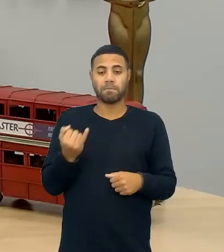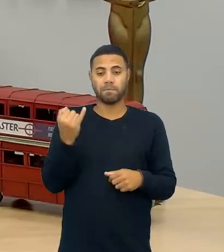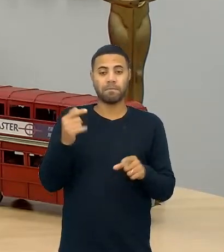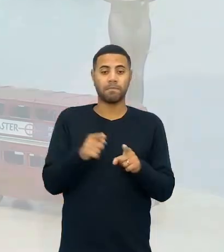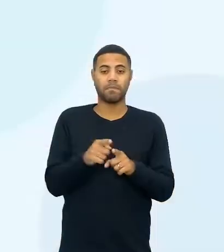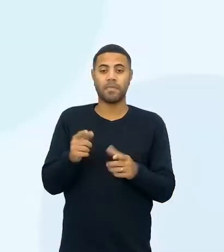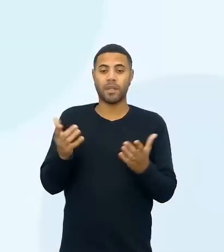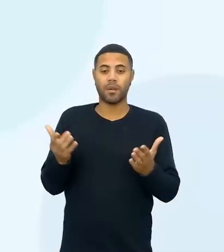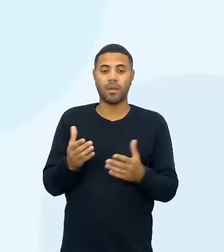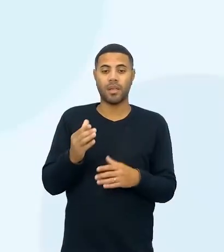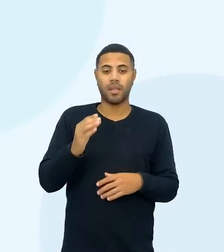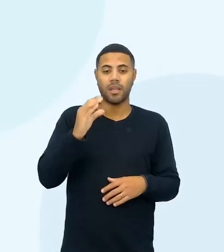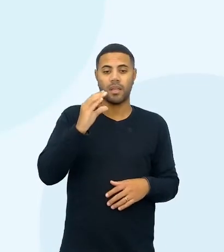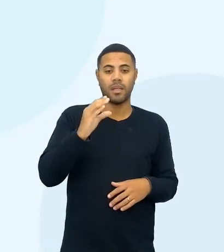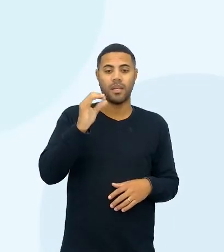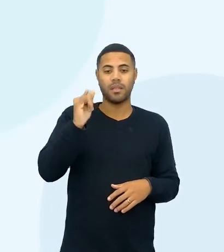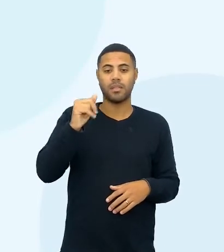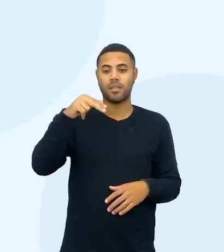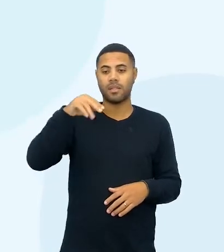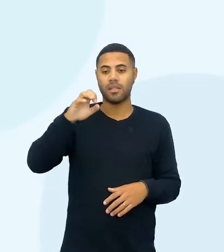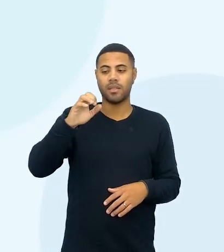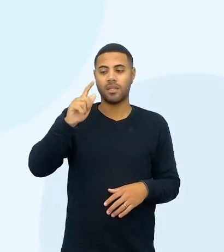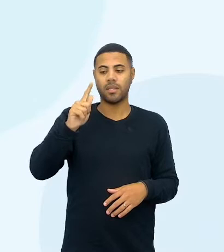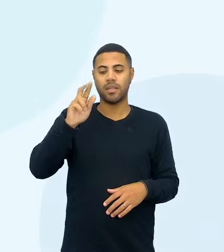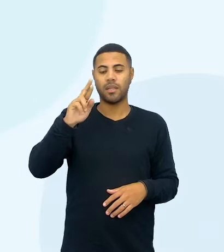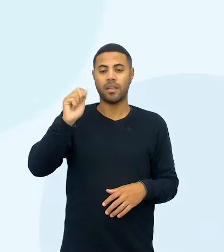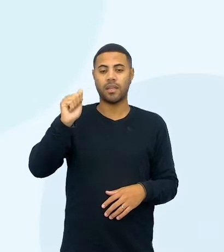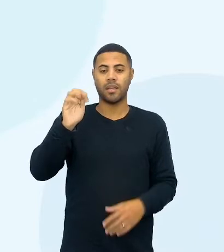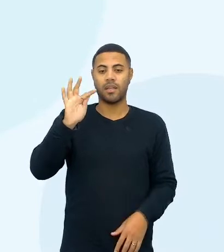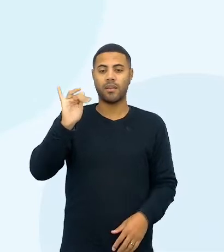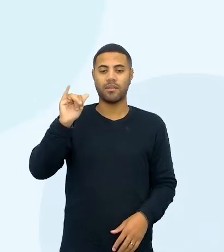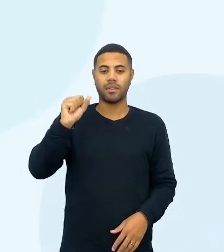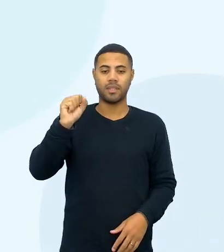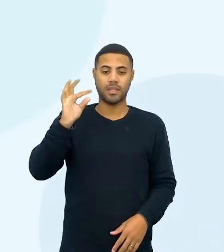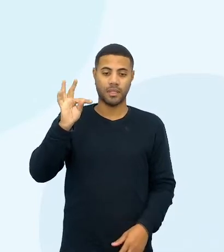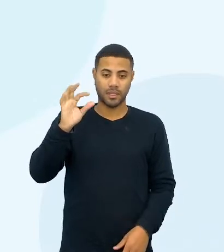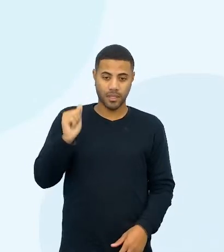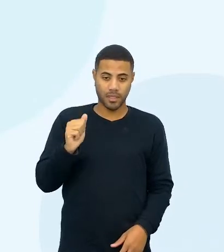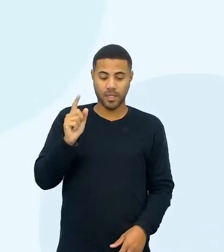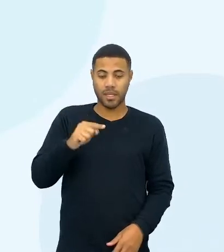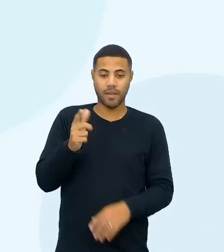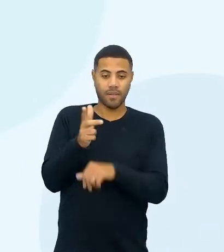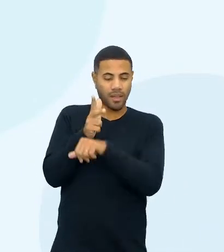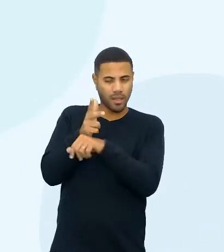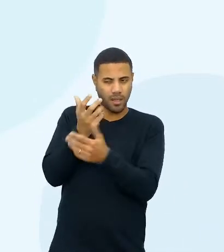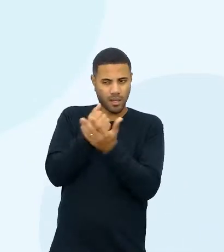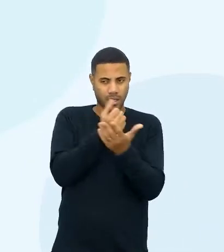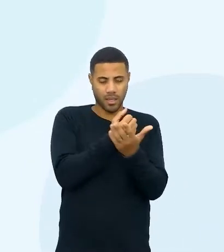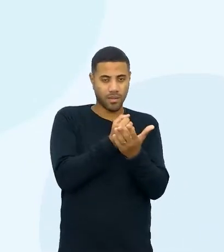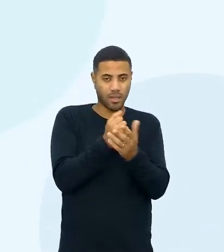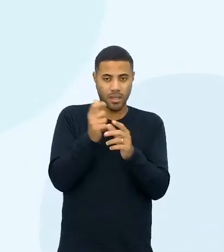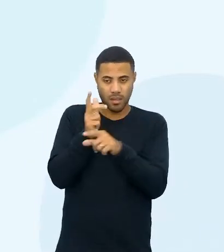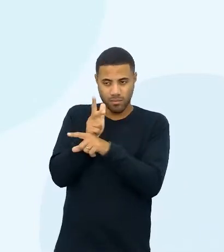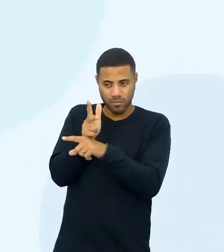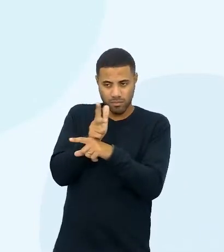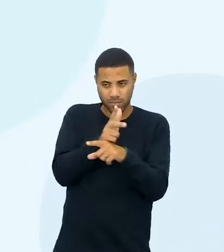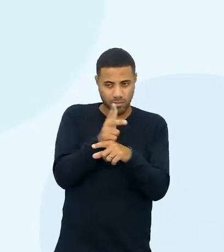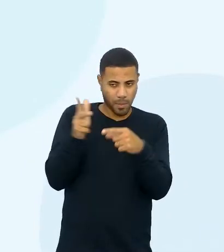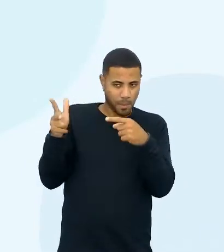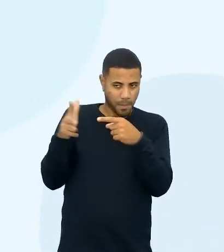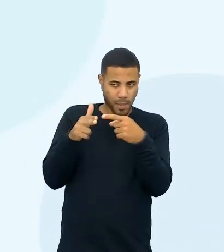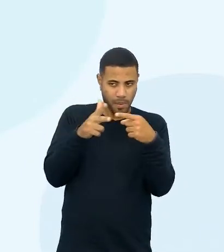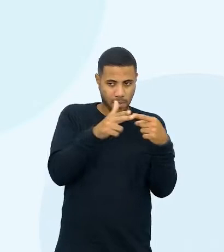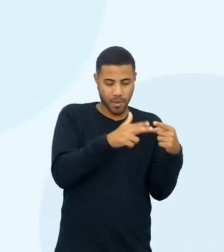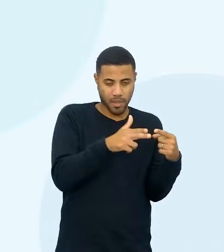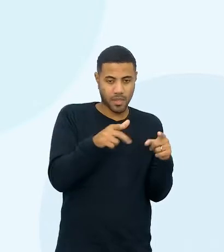Cinegrafista, claro, né? Ele que vai pegar as melhores cenas, ele vai gravar, na verdade, ali aquela